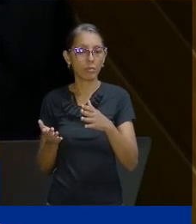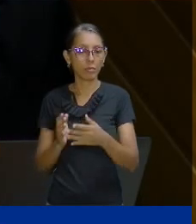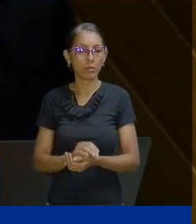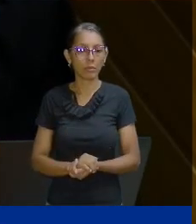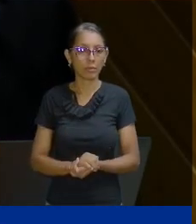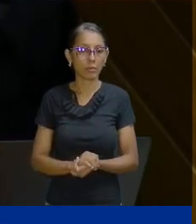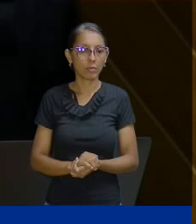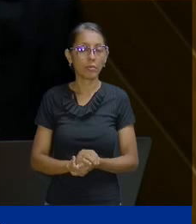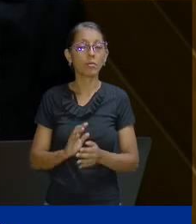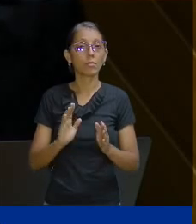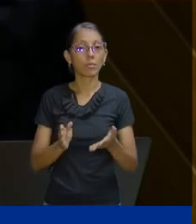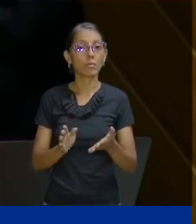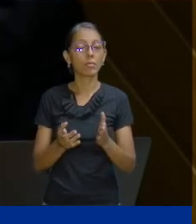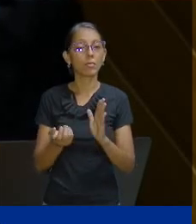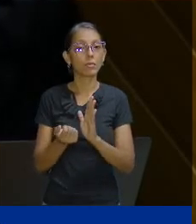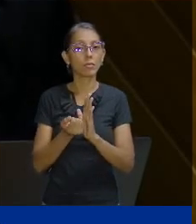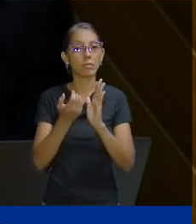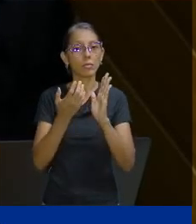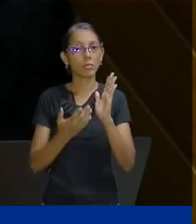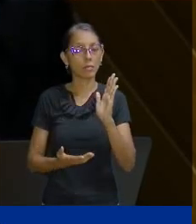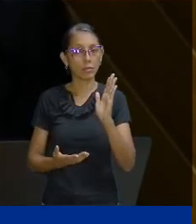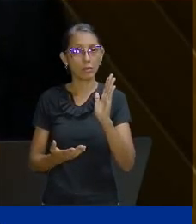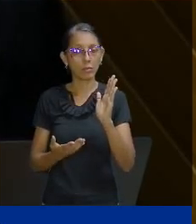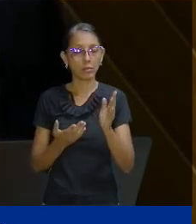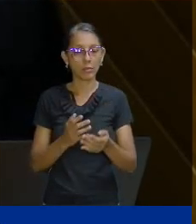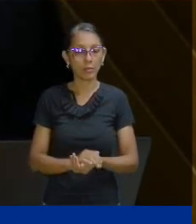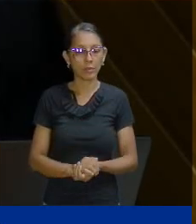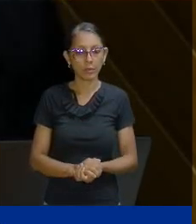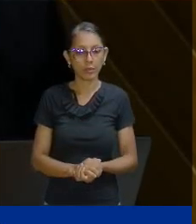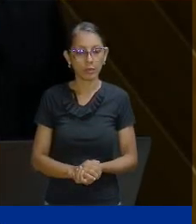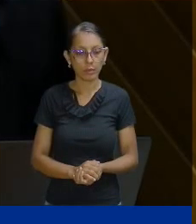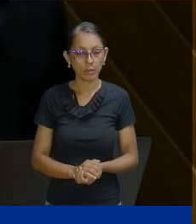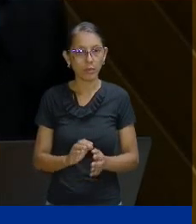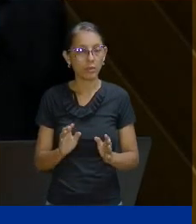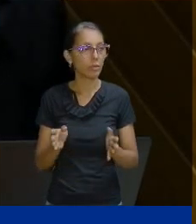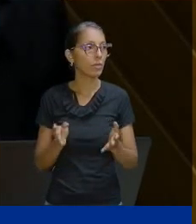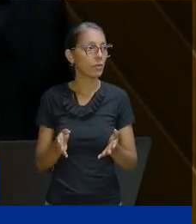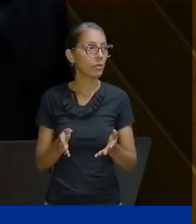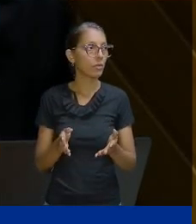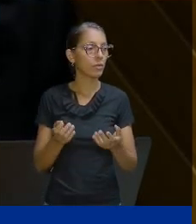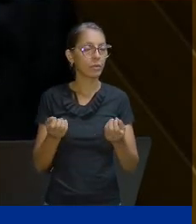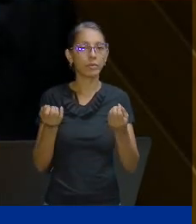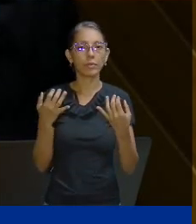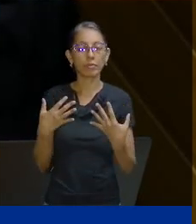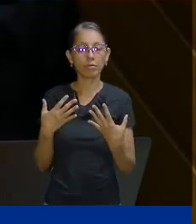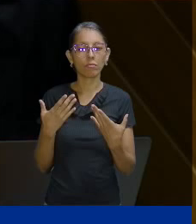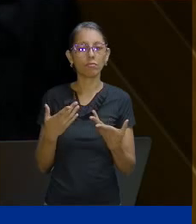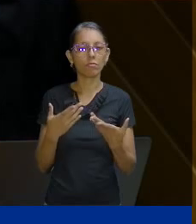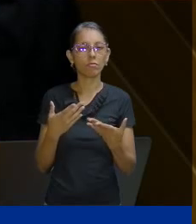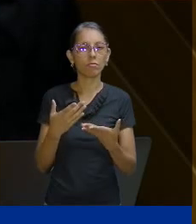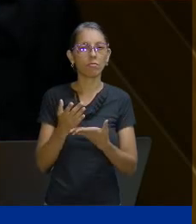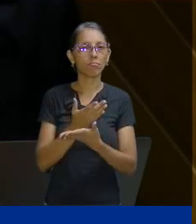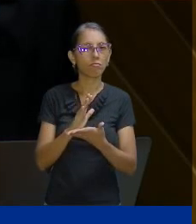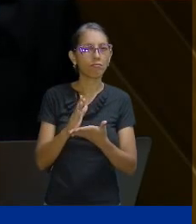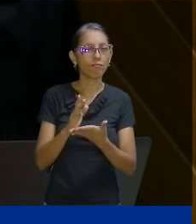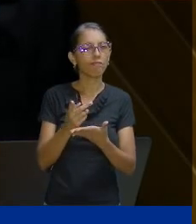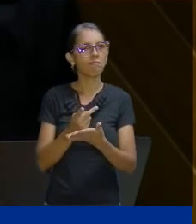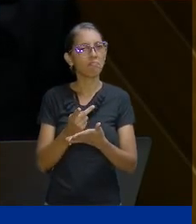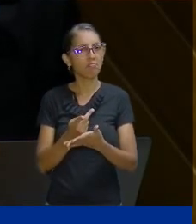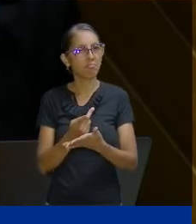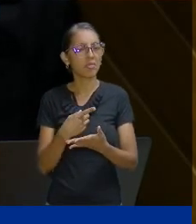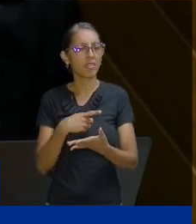embargos, que costumam vir depois dos acordos, que teria havido uma falha na cadeia de custódia, e